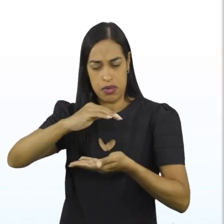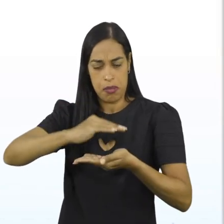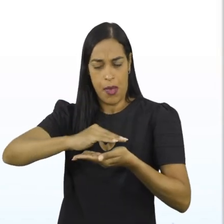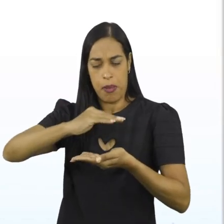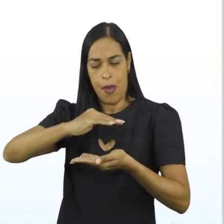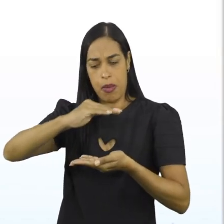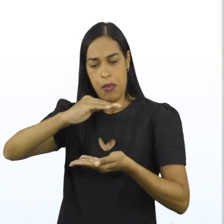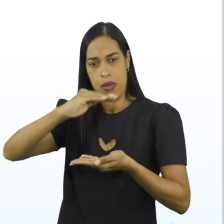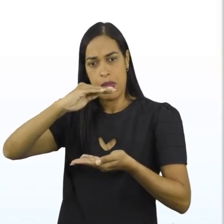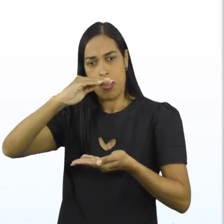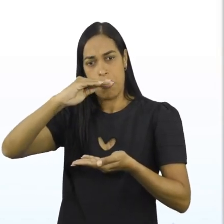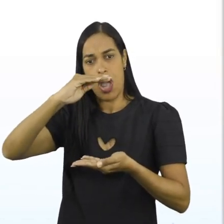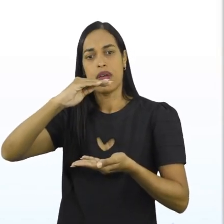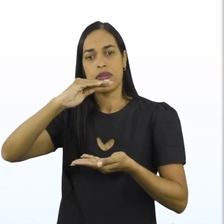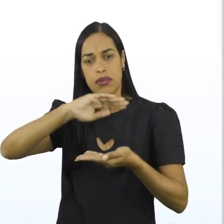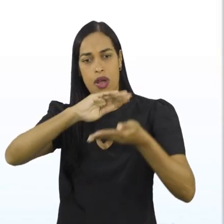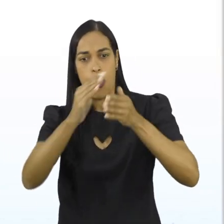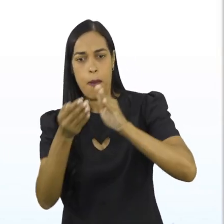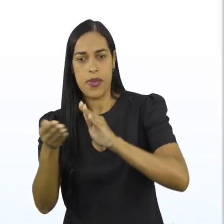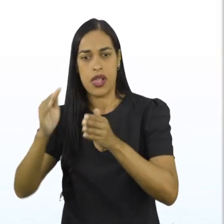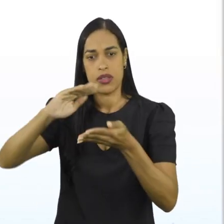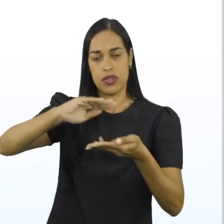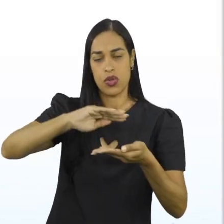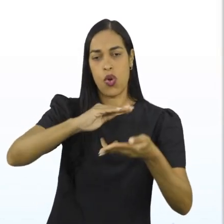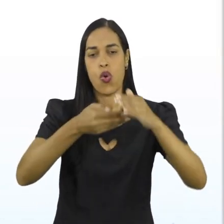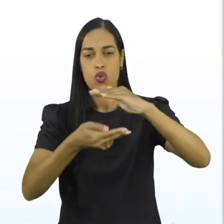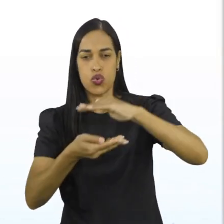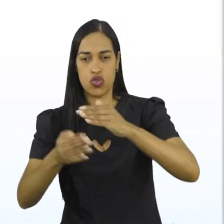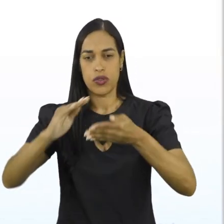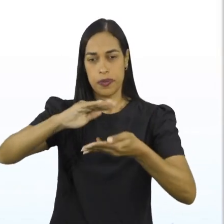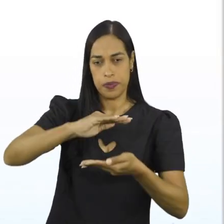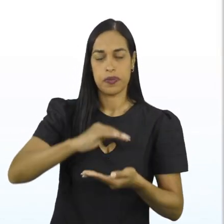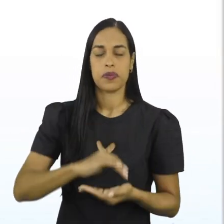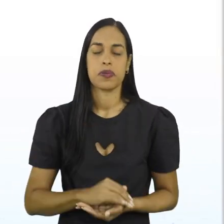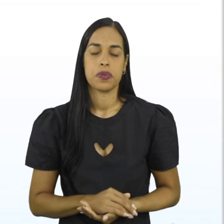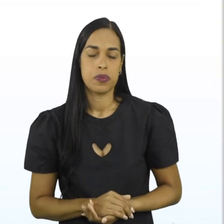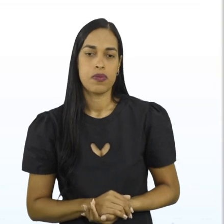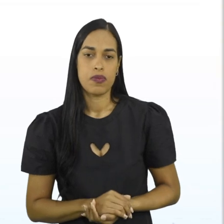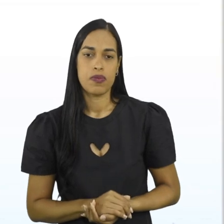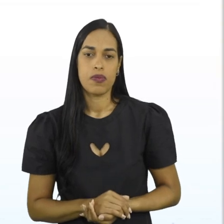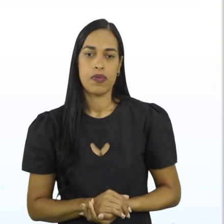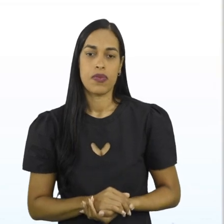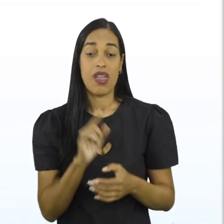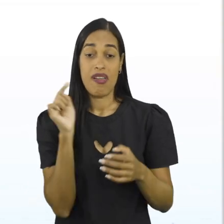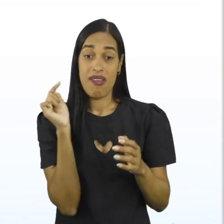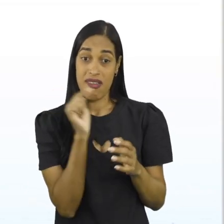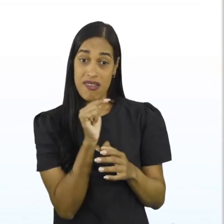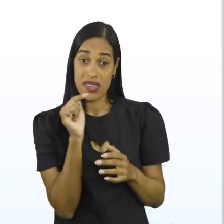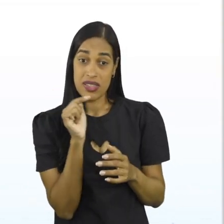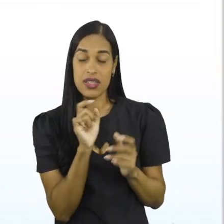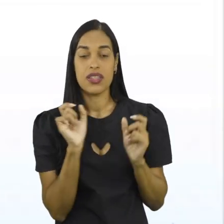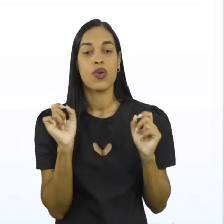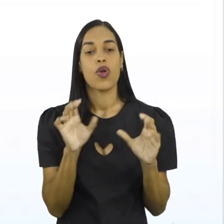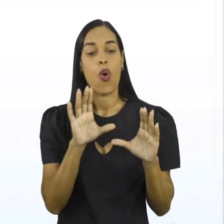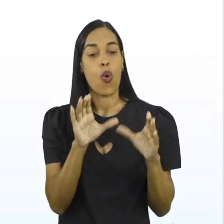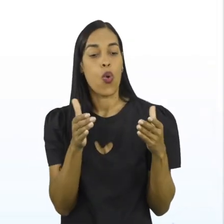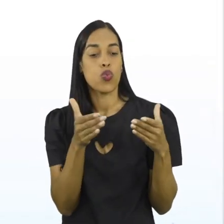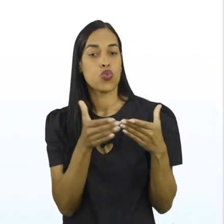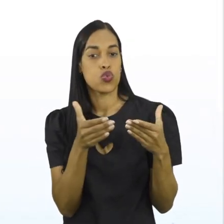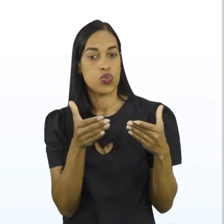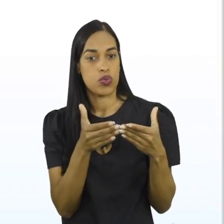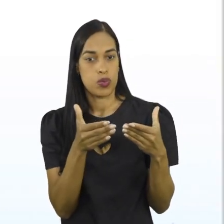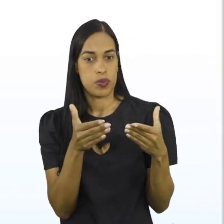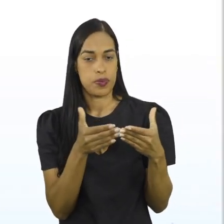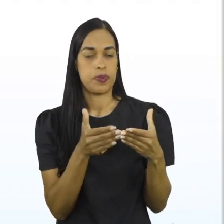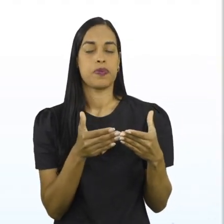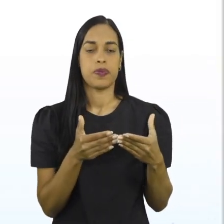e colocasse uma sobre a outra. Então, olha, o complexo de Golgi é formado, isso aqui, ó, é um conjunto,